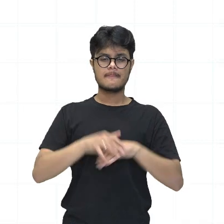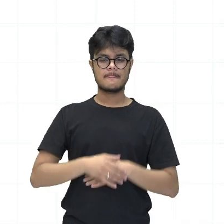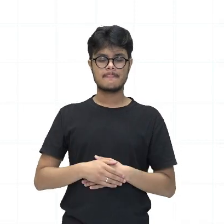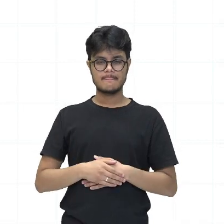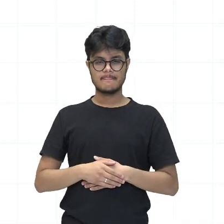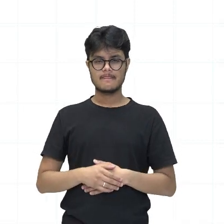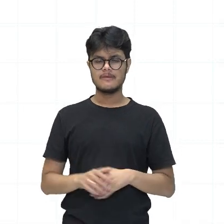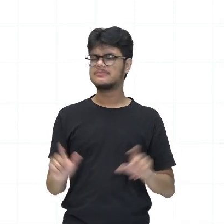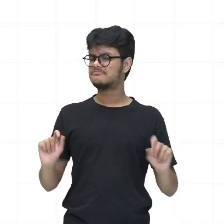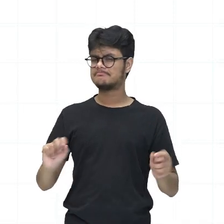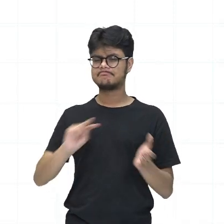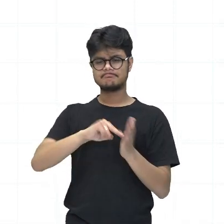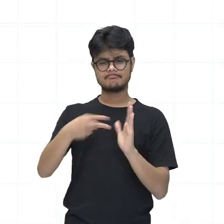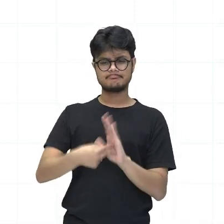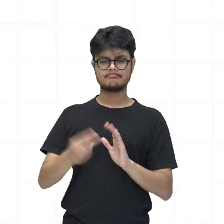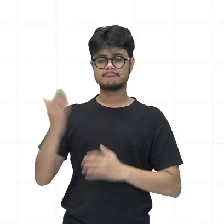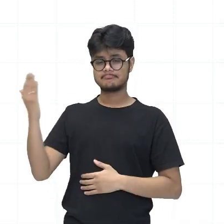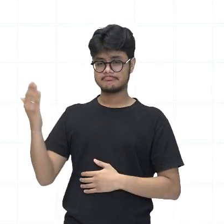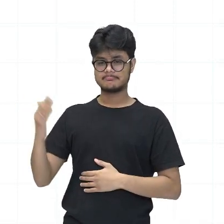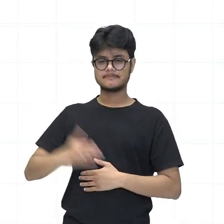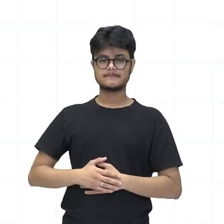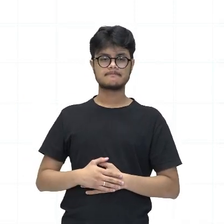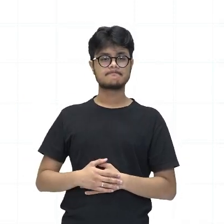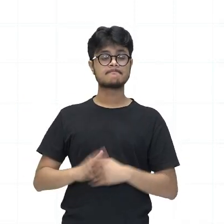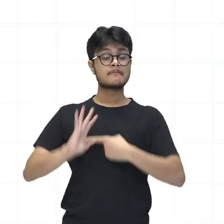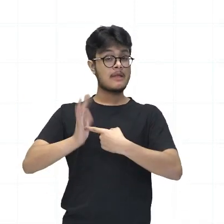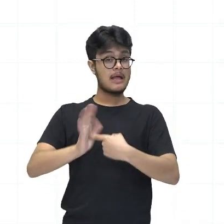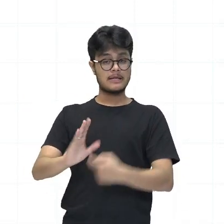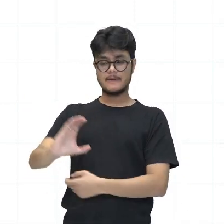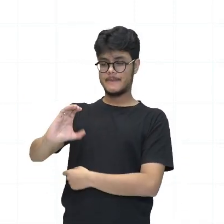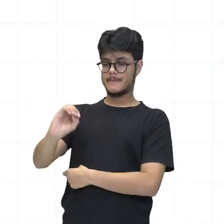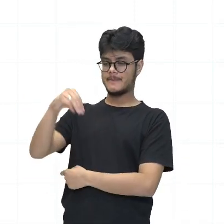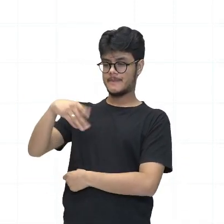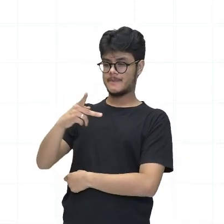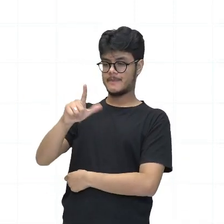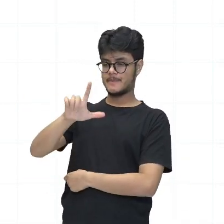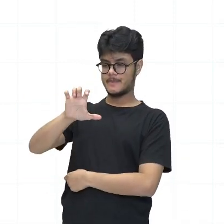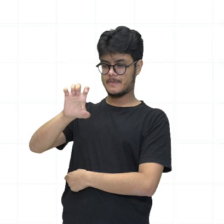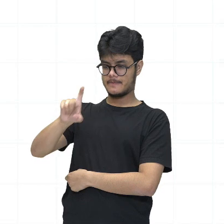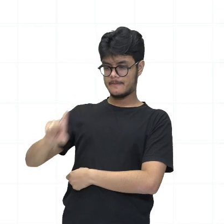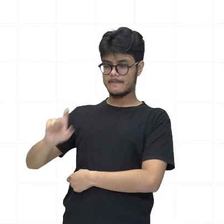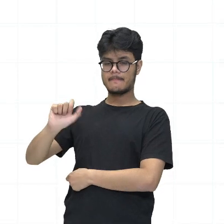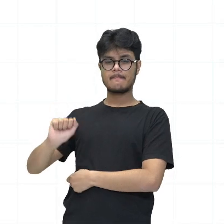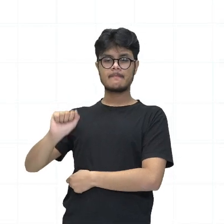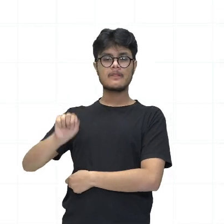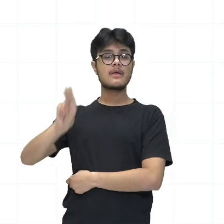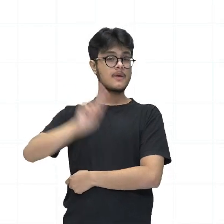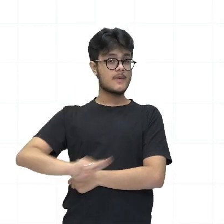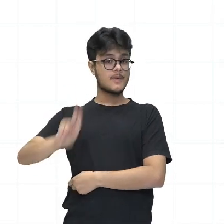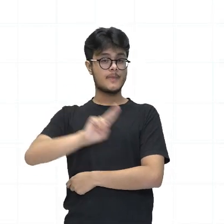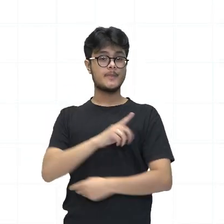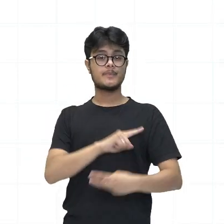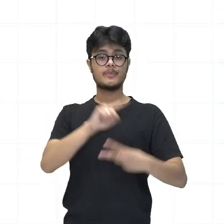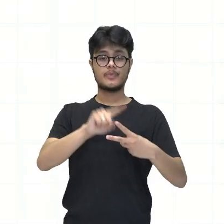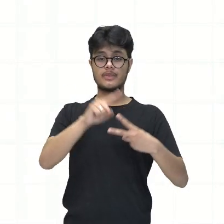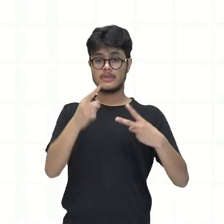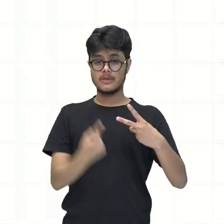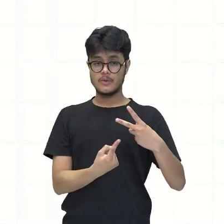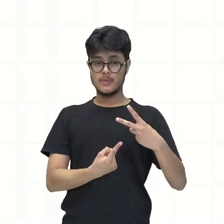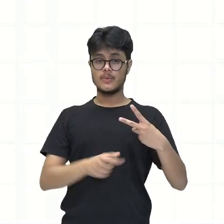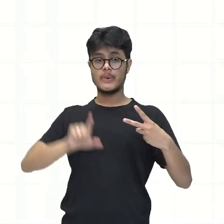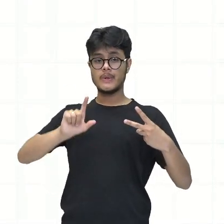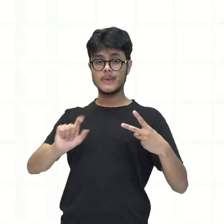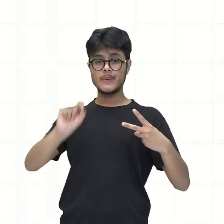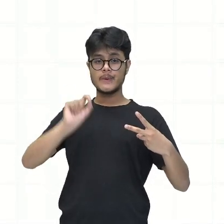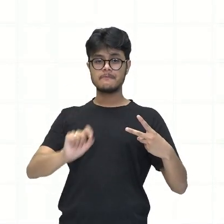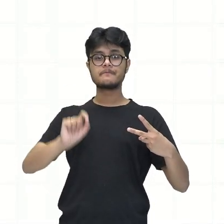máquina complexa. E máquinas complexas são dispositivos formados por duas ou